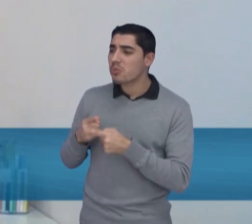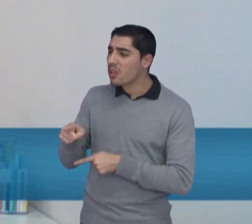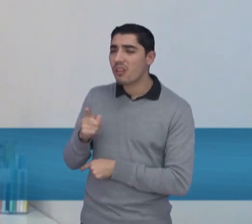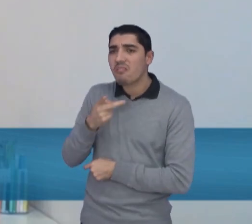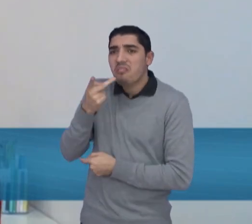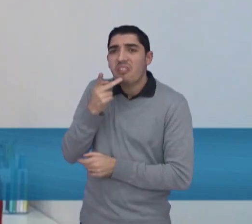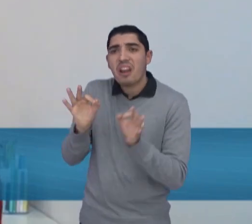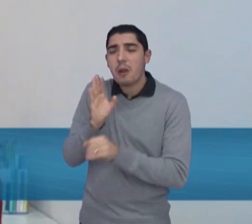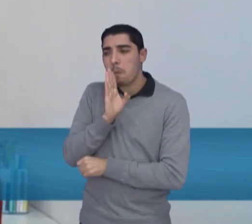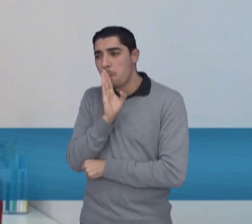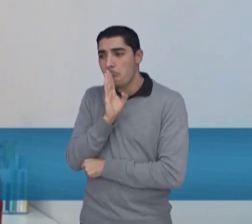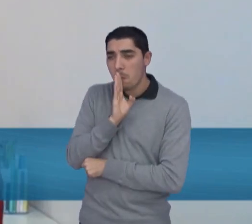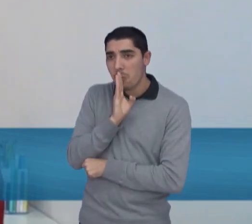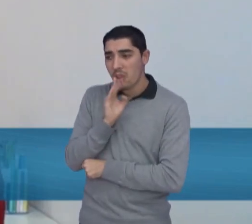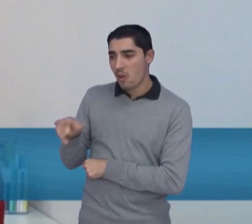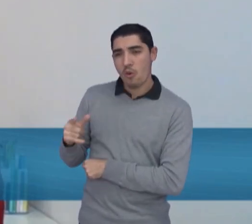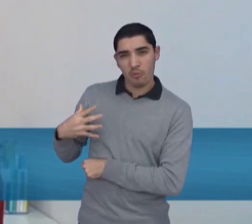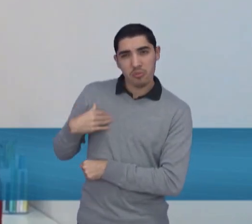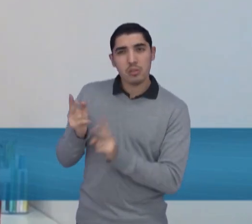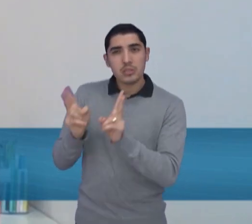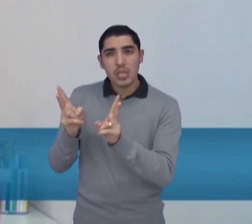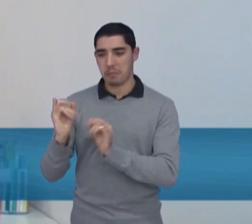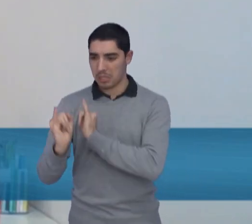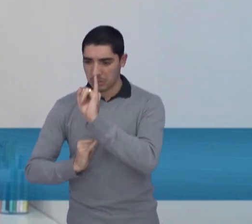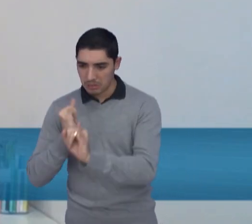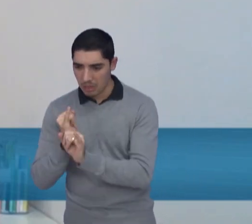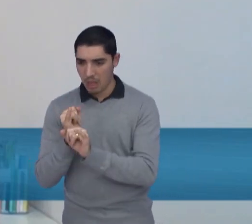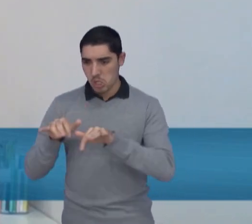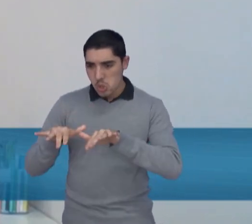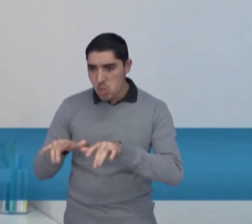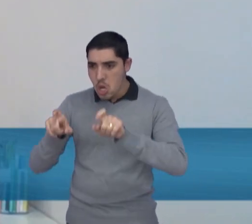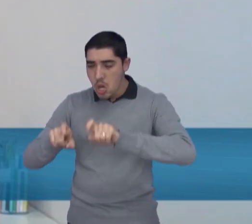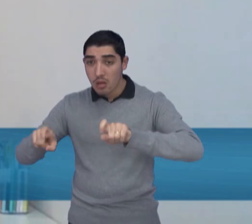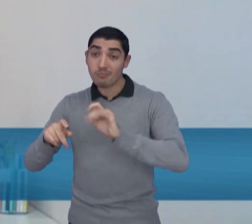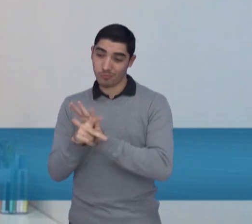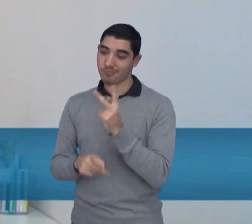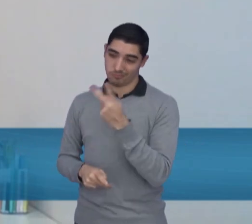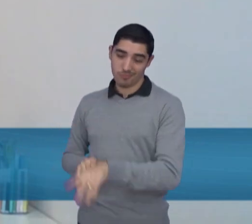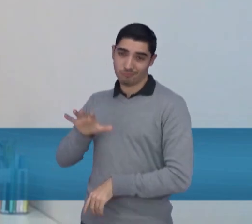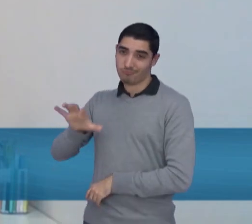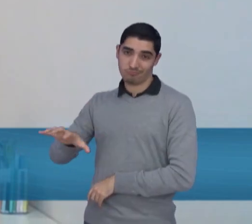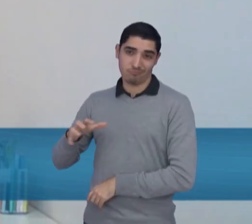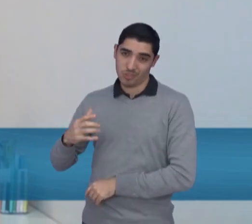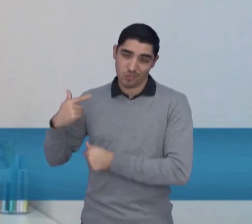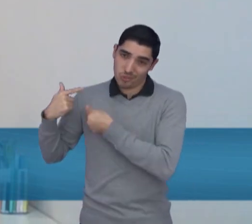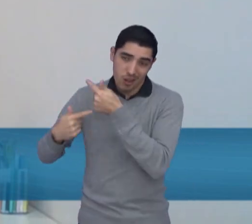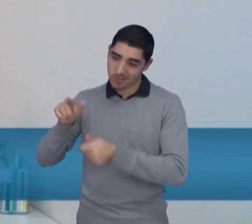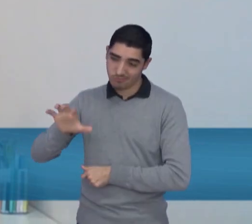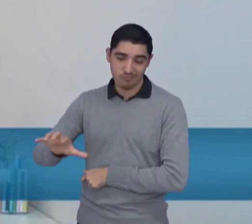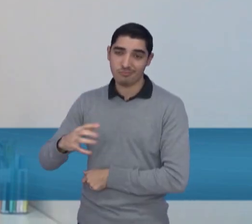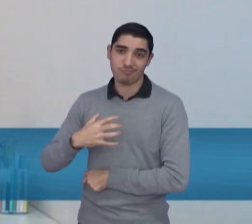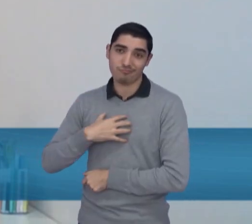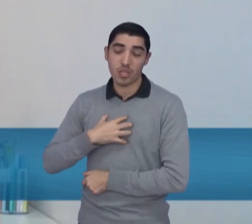né? Eles vivem num mundo muito mais virtual, né? É da geração deles. Então, eu acredito que as famílias têm